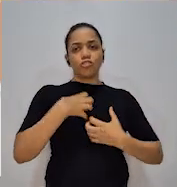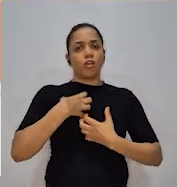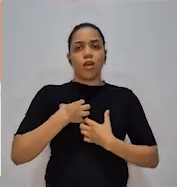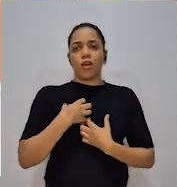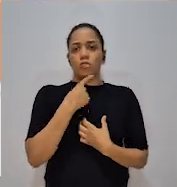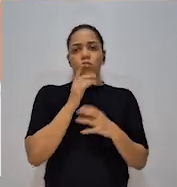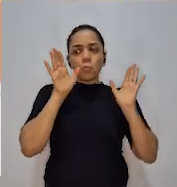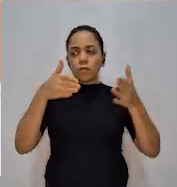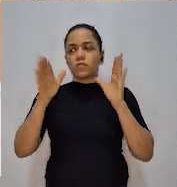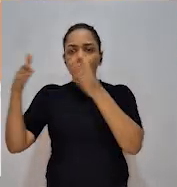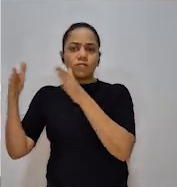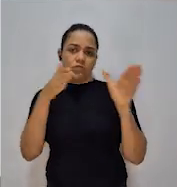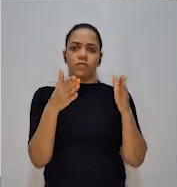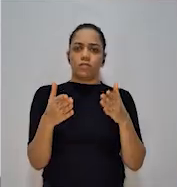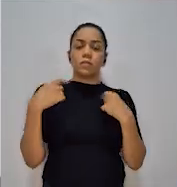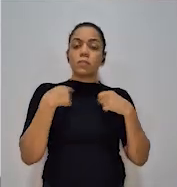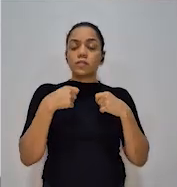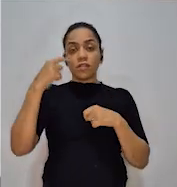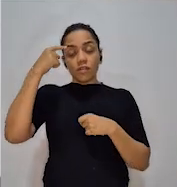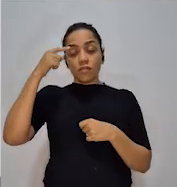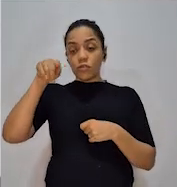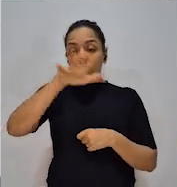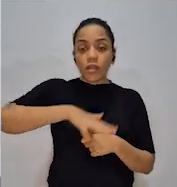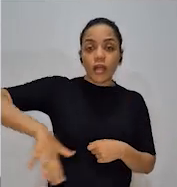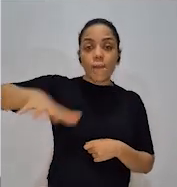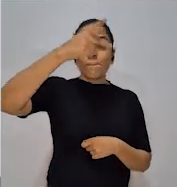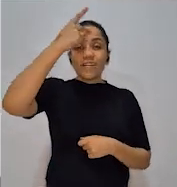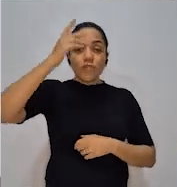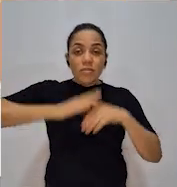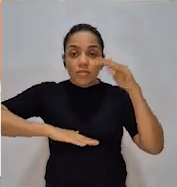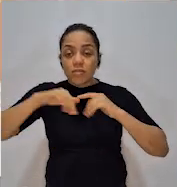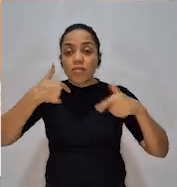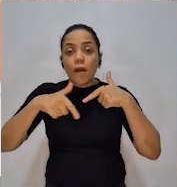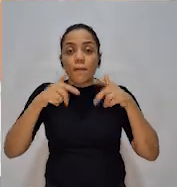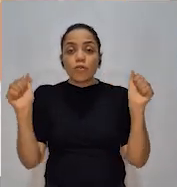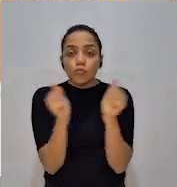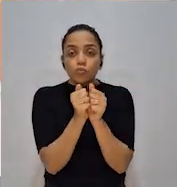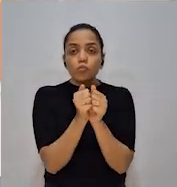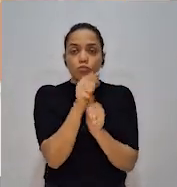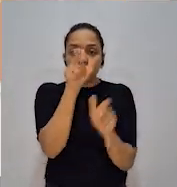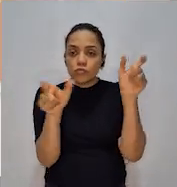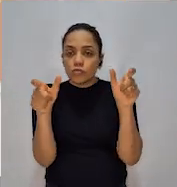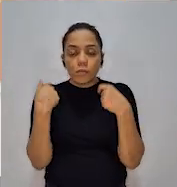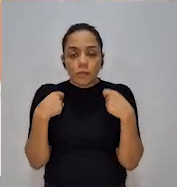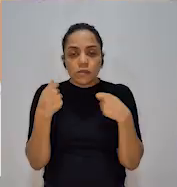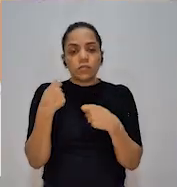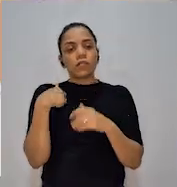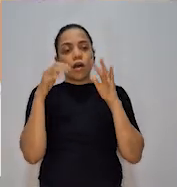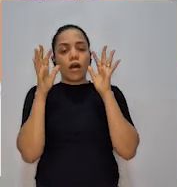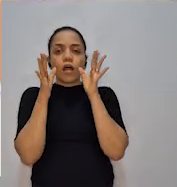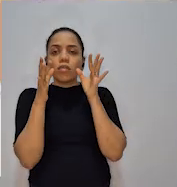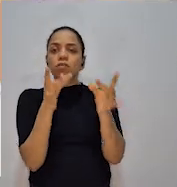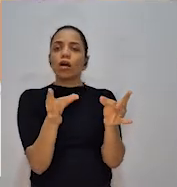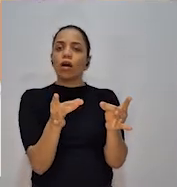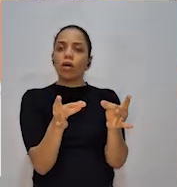é importante que você as escute. Escute as pessoas que trabalham na sua empresa. Qual a escuta que precisa acontecer logo